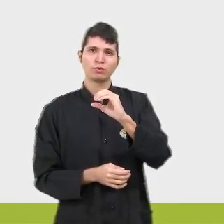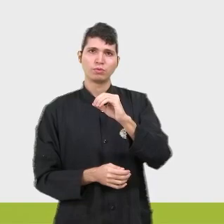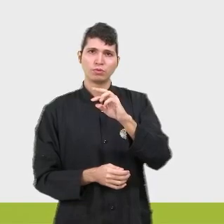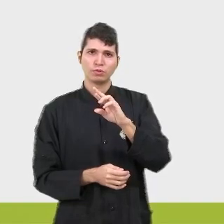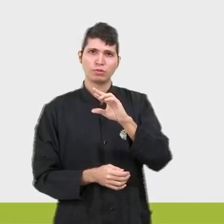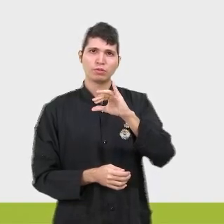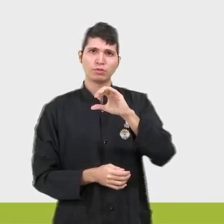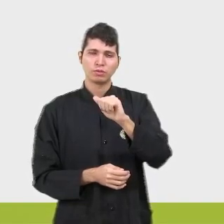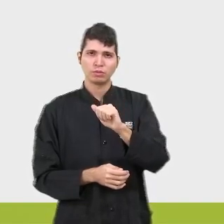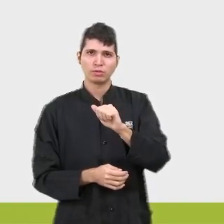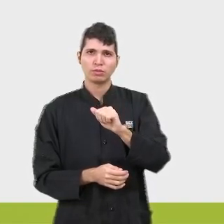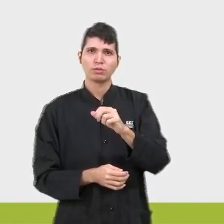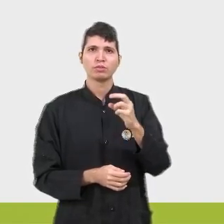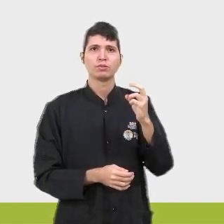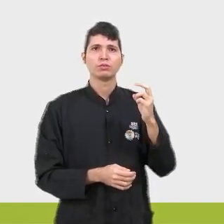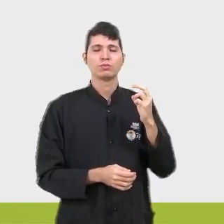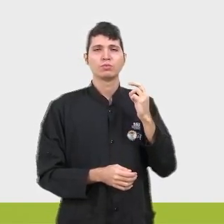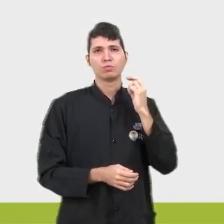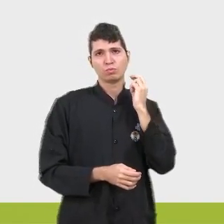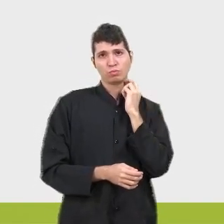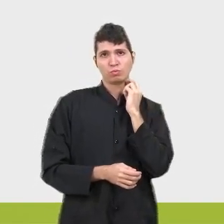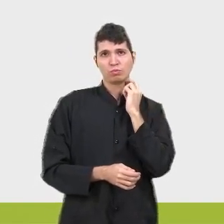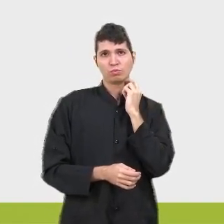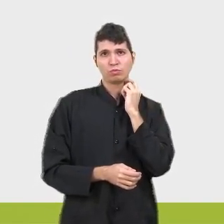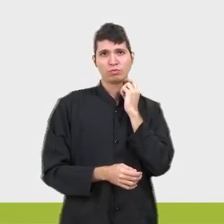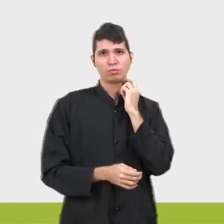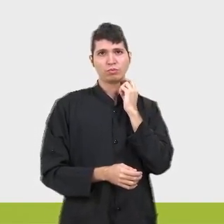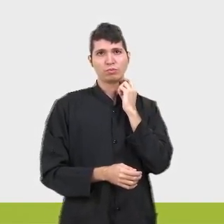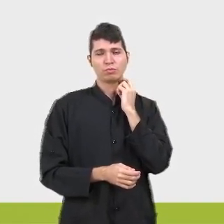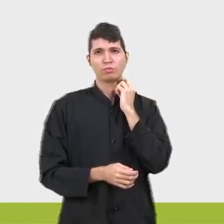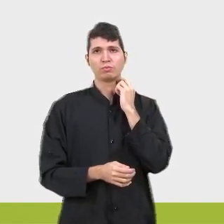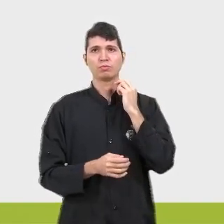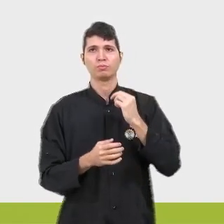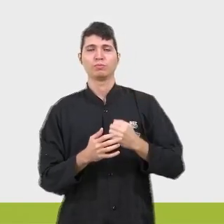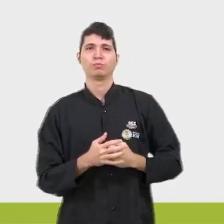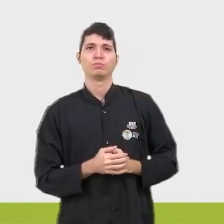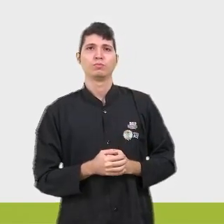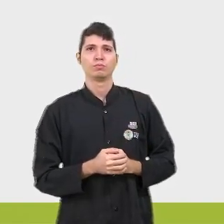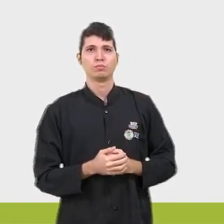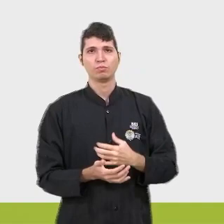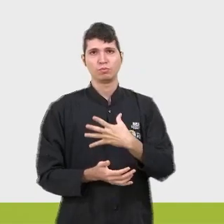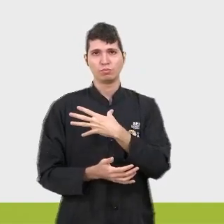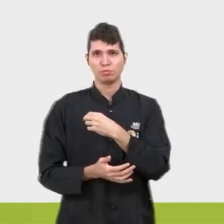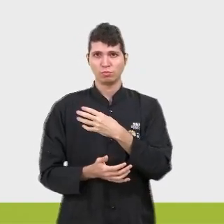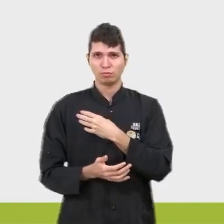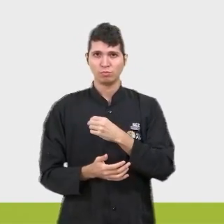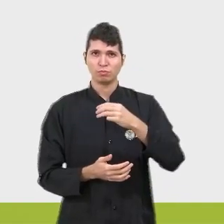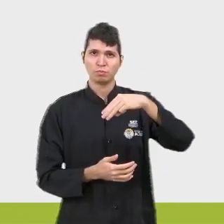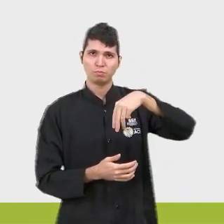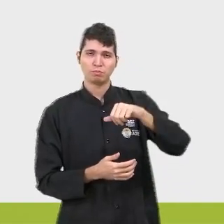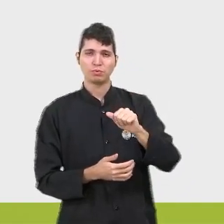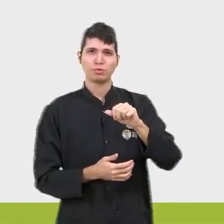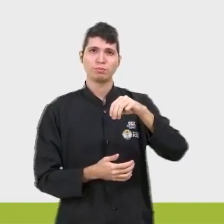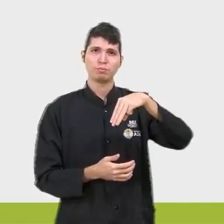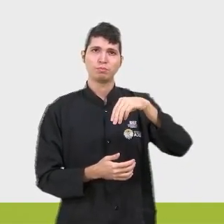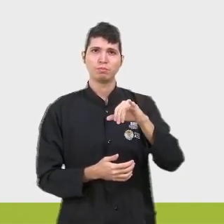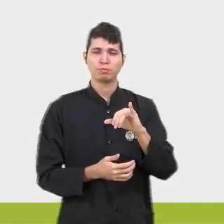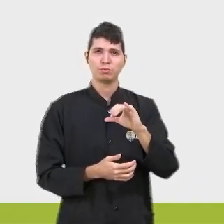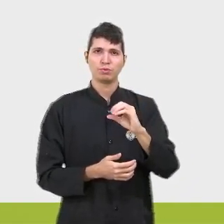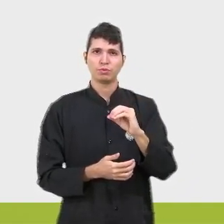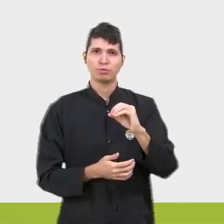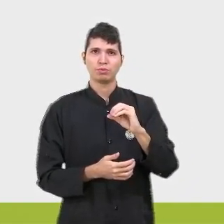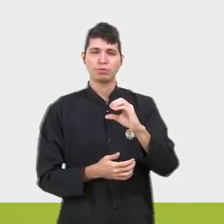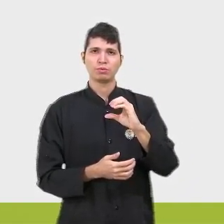morcegos, quiroptecoria, por mamíferos, mamaliocoria,